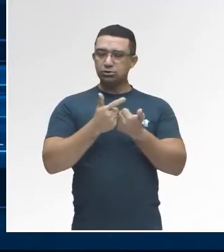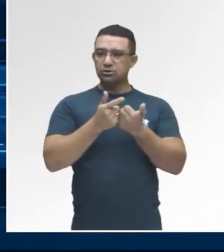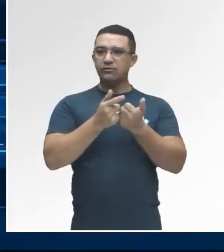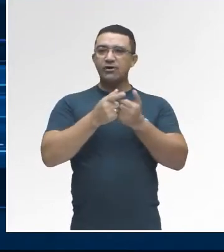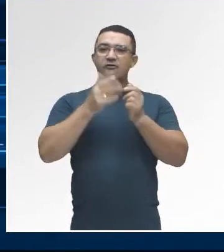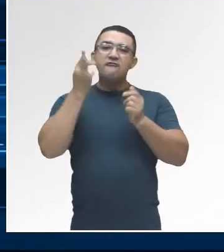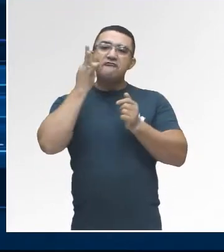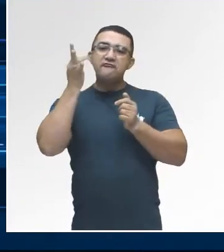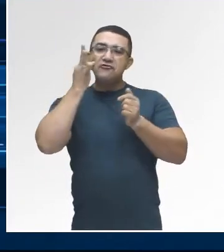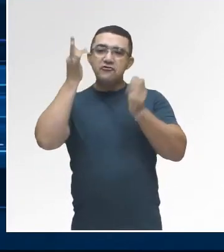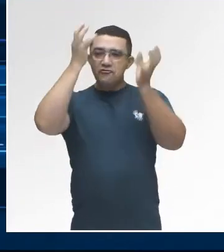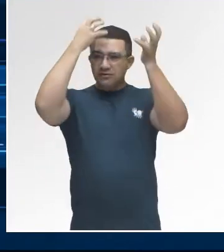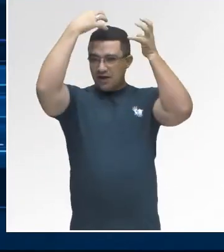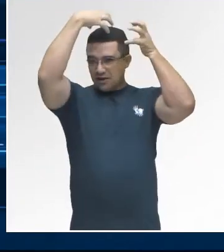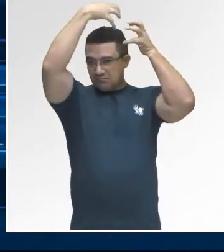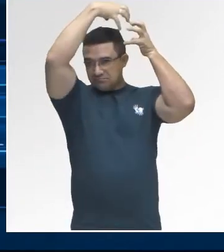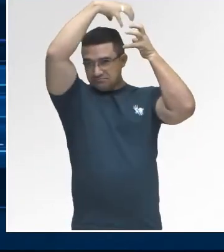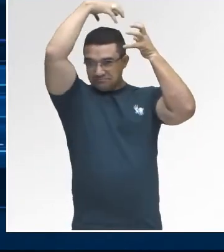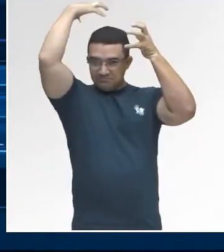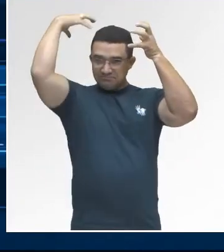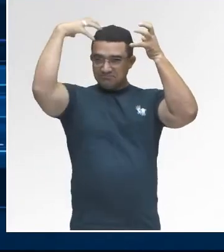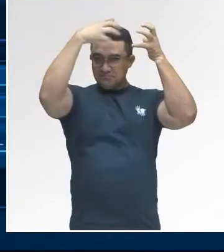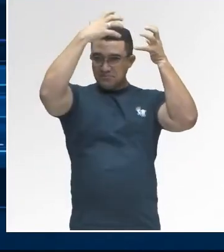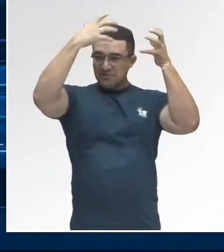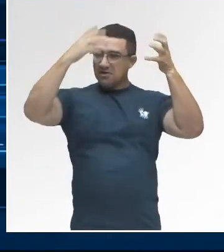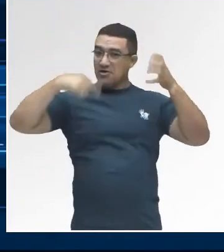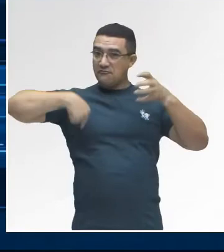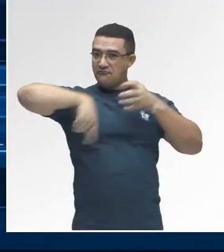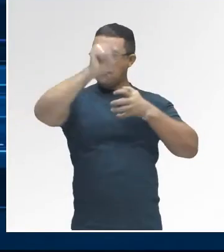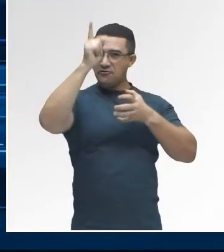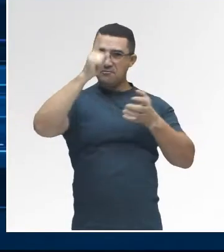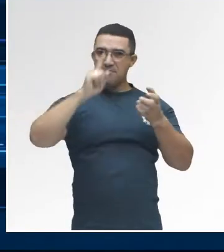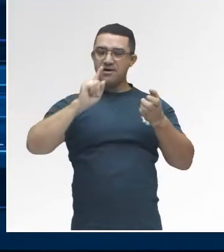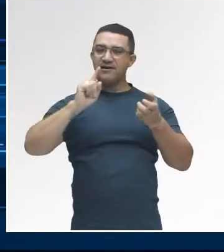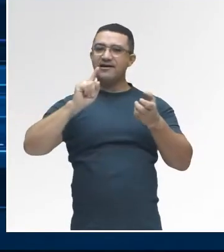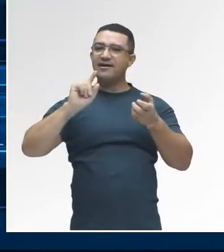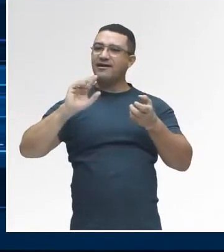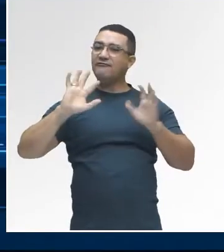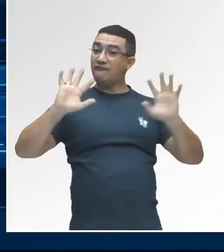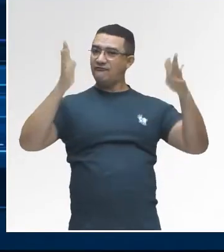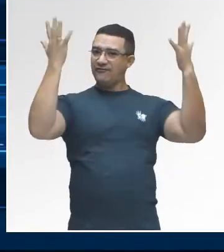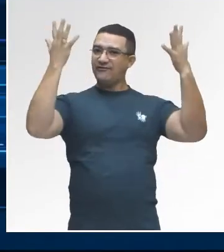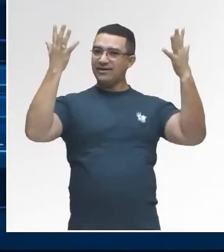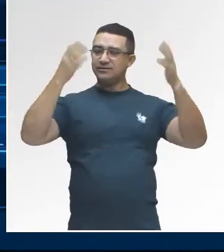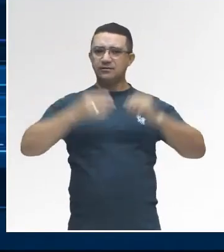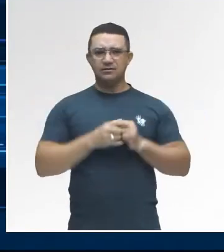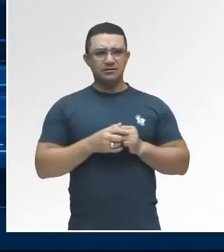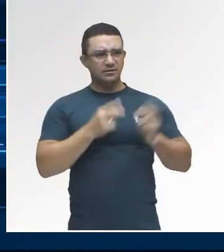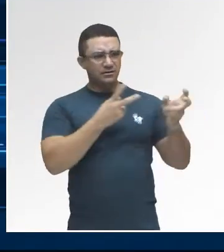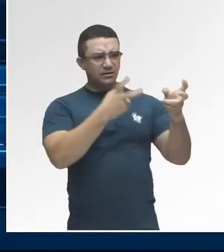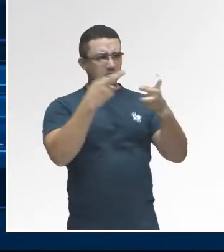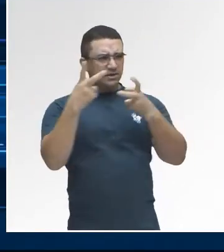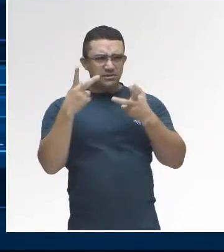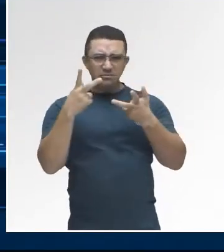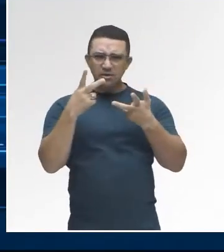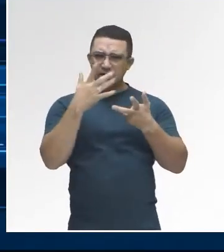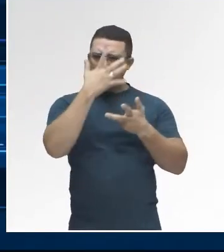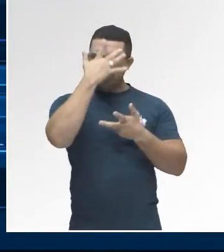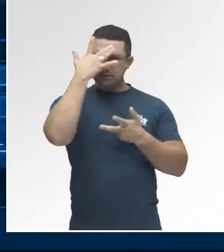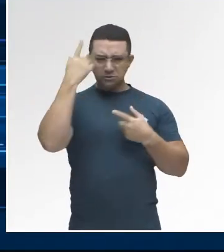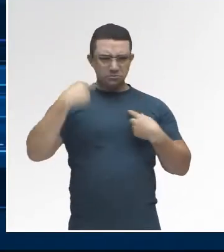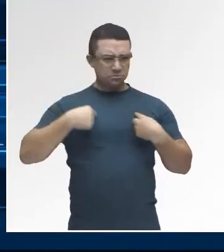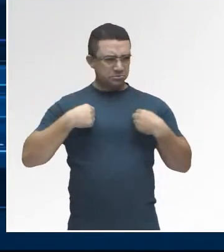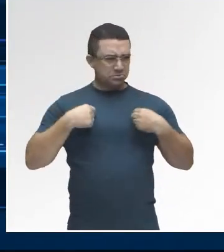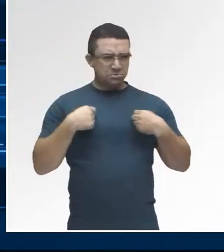com frutas e acessórios, e fui para a festa. Quando eu cheguei lá, eu percebi que tinha umas pessoas assim bem arrumadas,